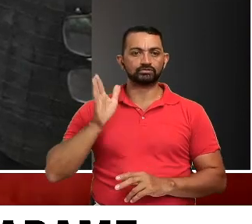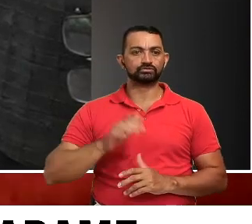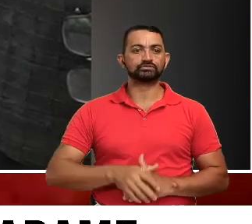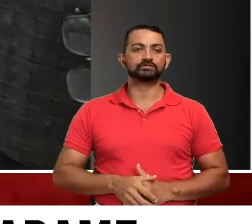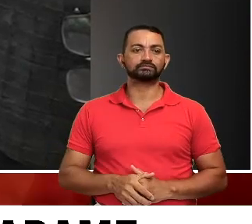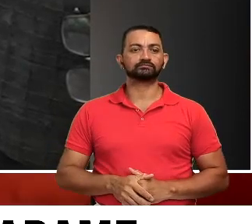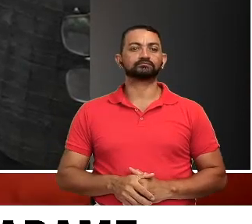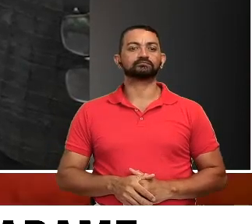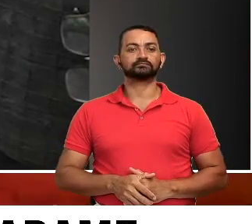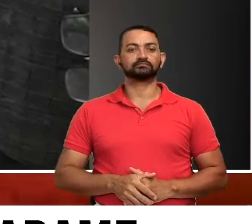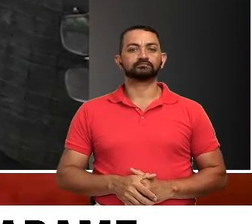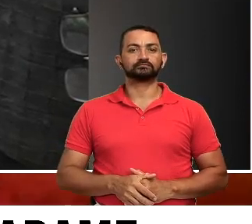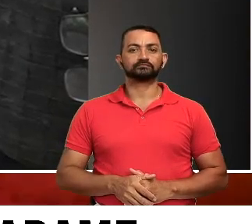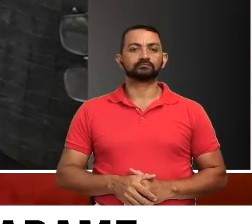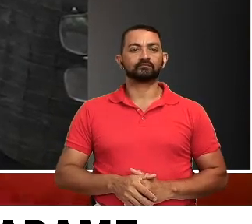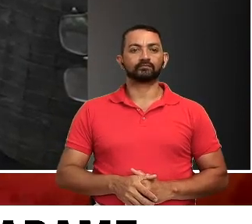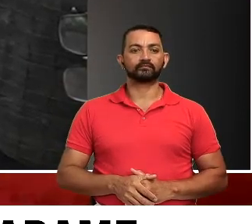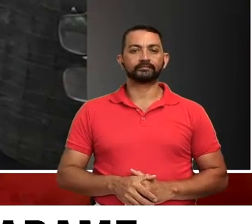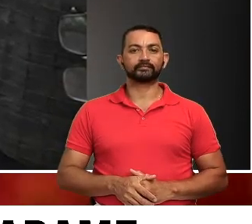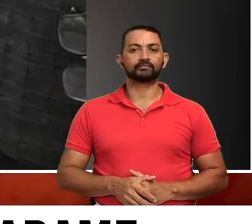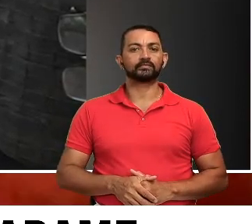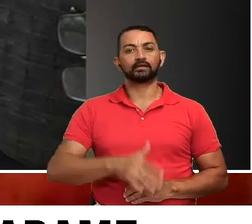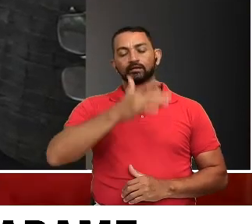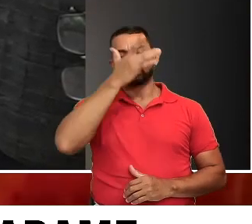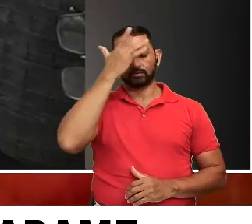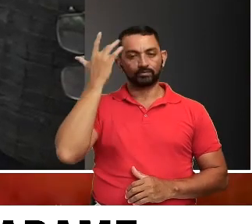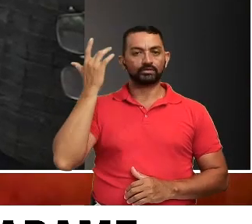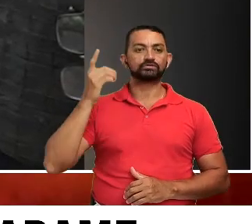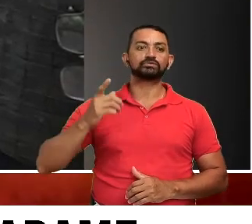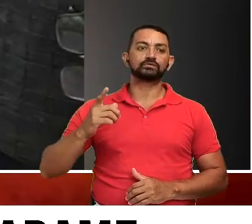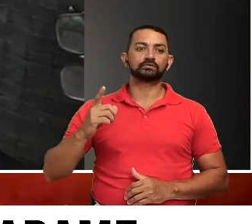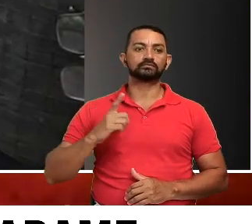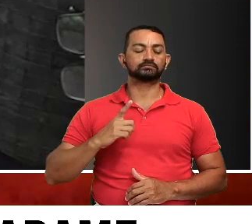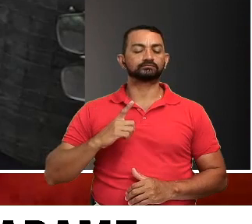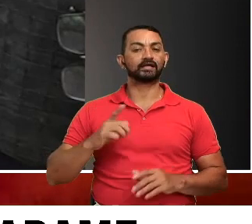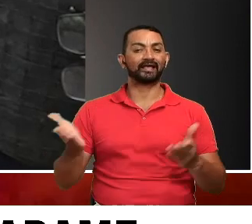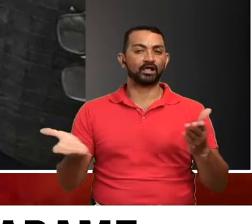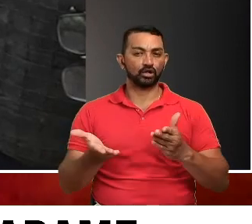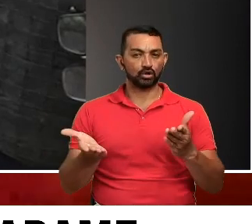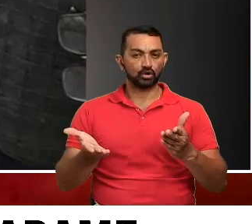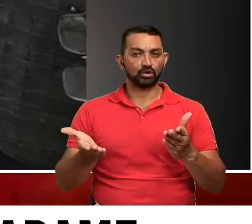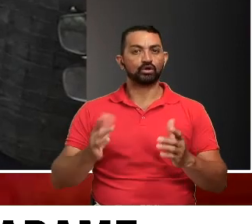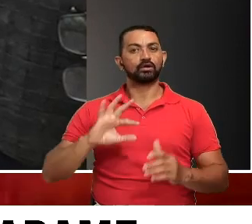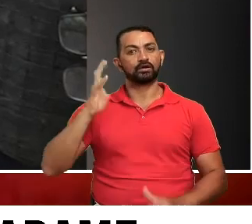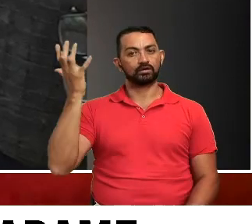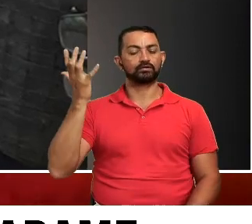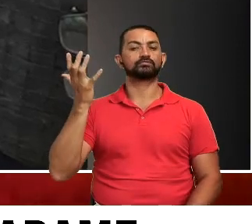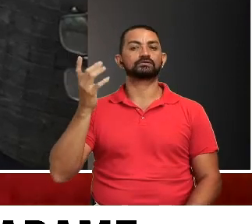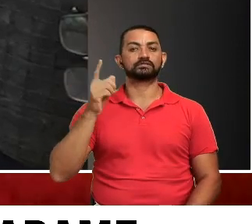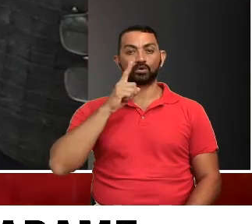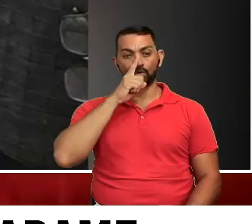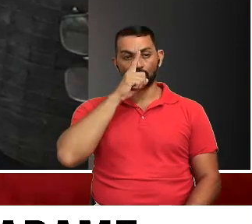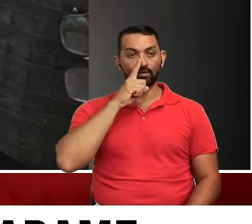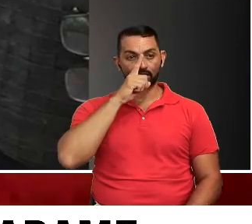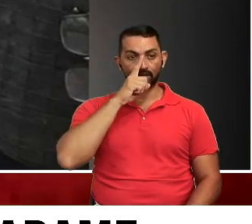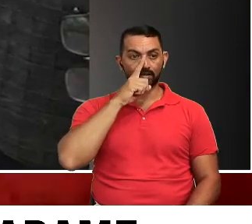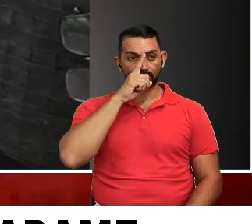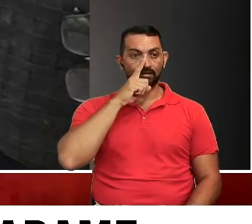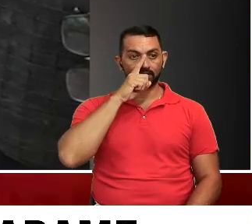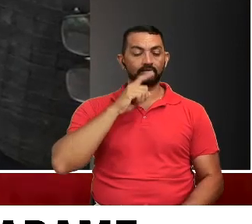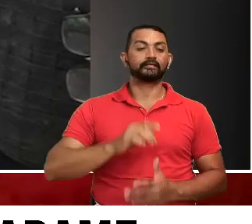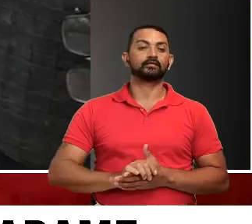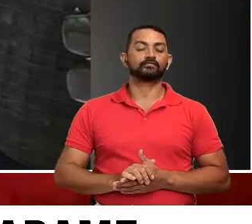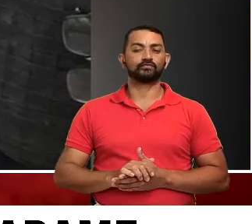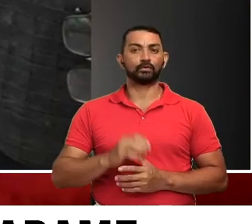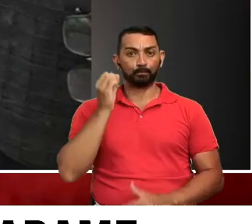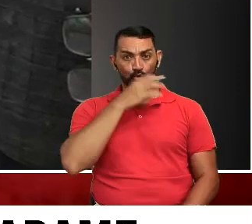foi preso, né? Mas as outras pessoas ainda estão sendo procuradas. Então, é um caso muito grave, né?